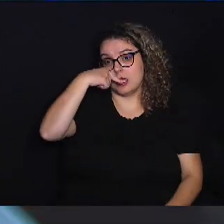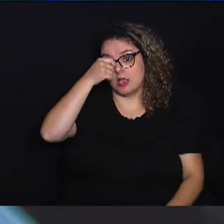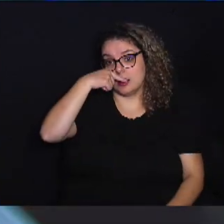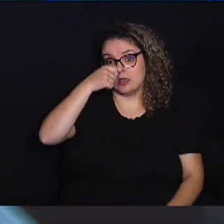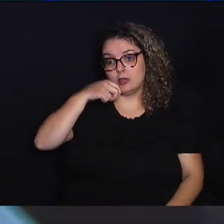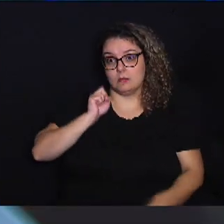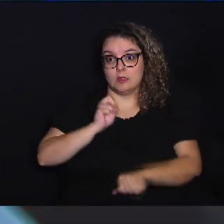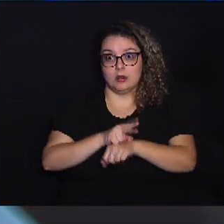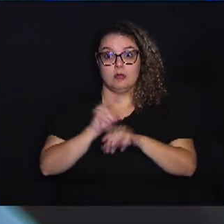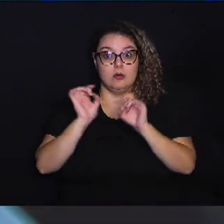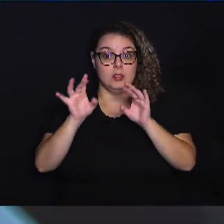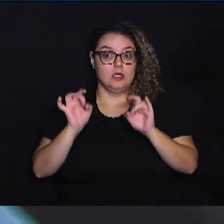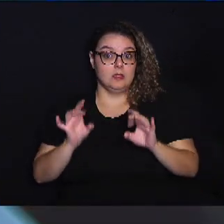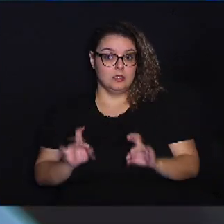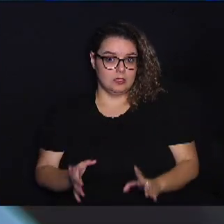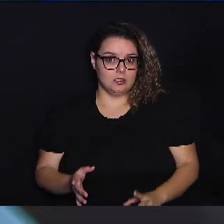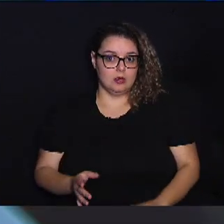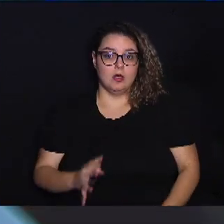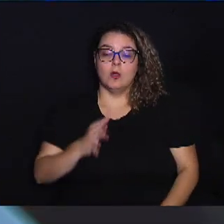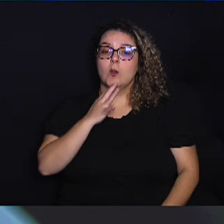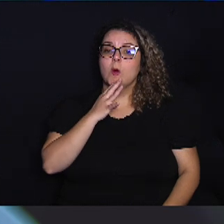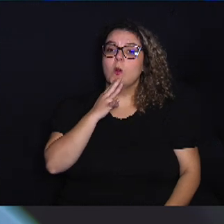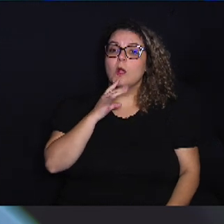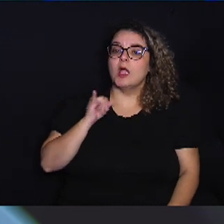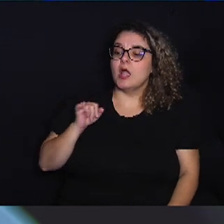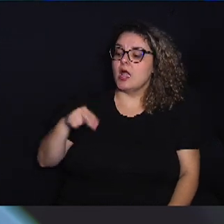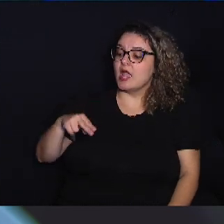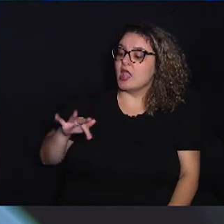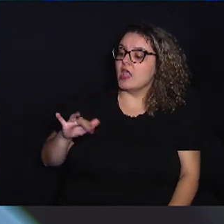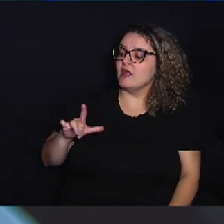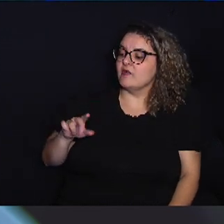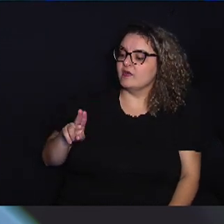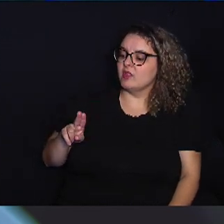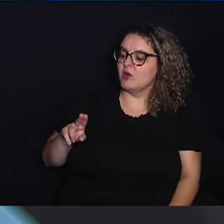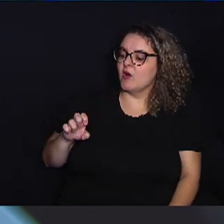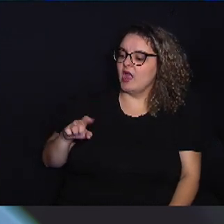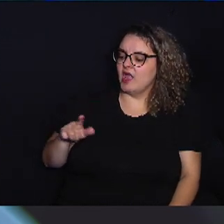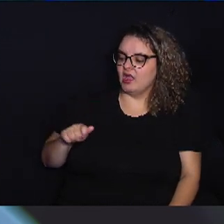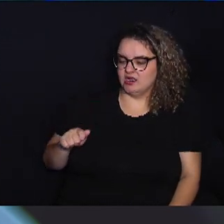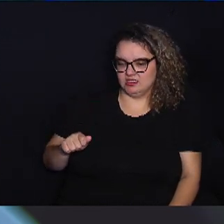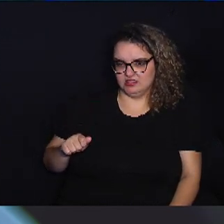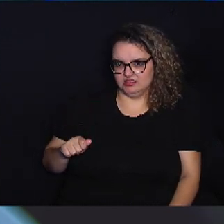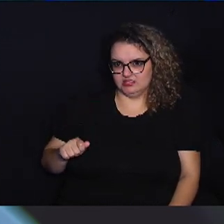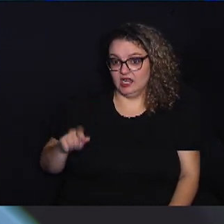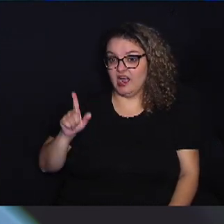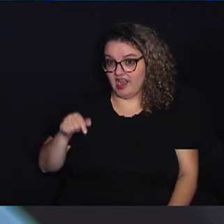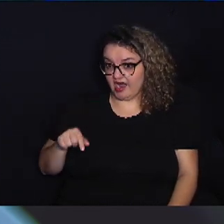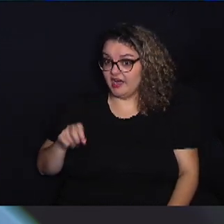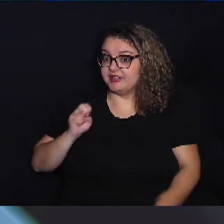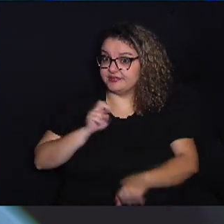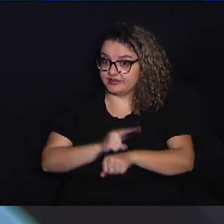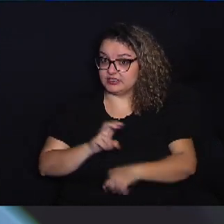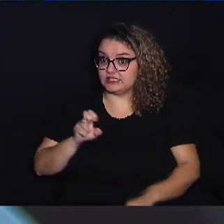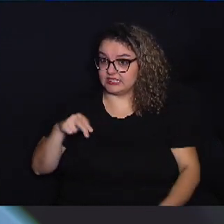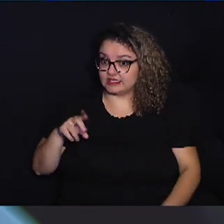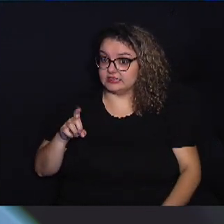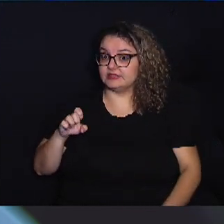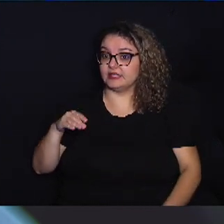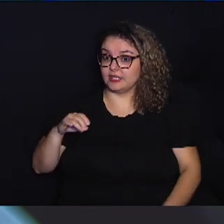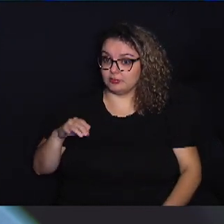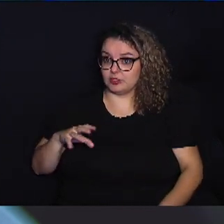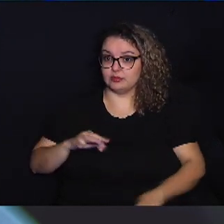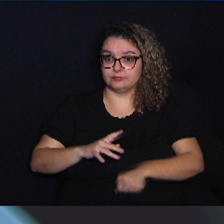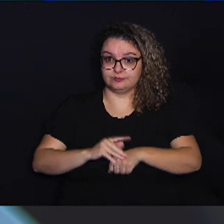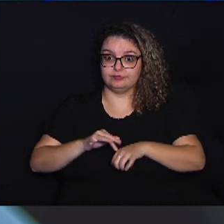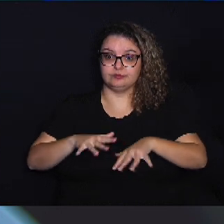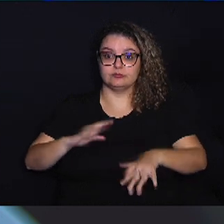vírus específico, conhecido como influenza, tá? Esse vírus, ele é um vírus endêmico no Brasil,